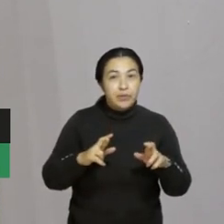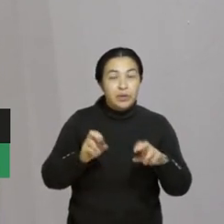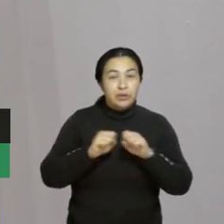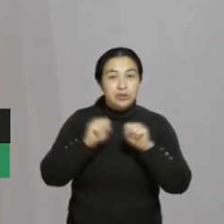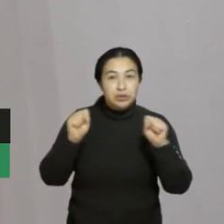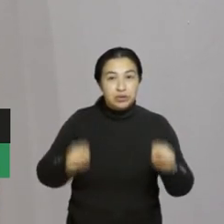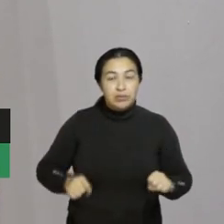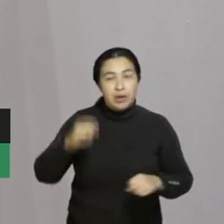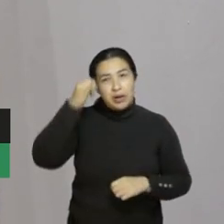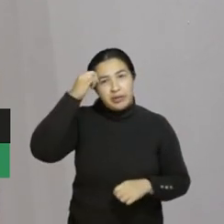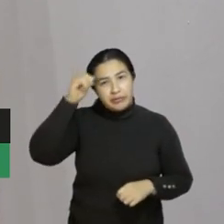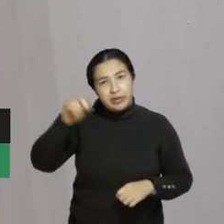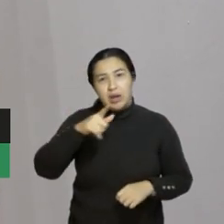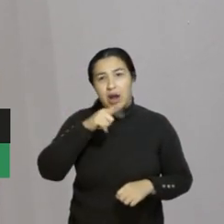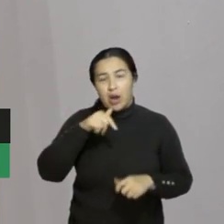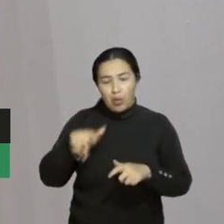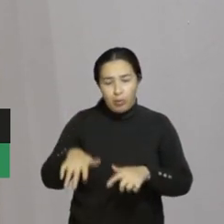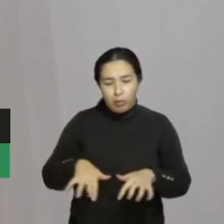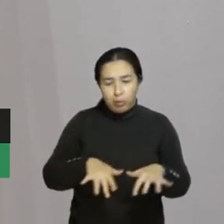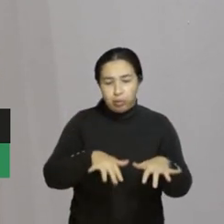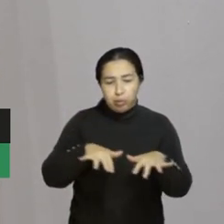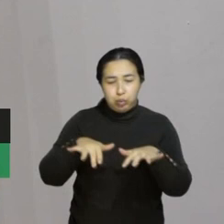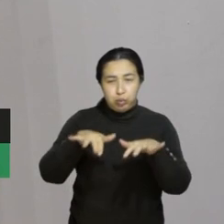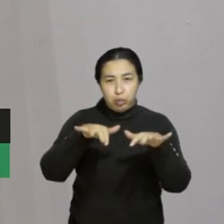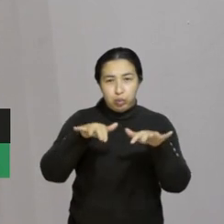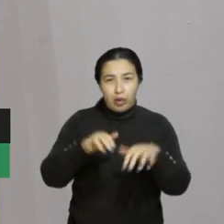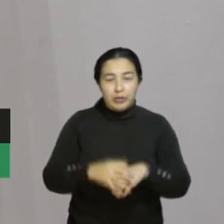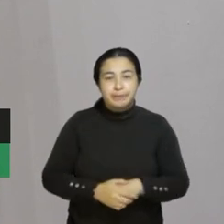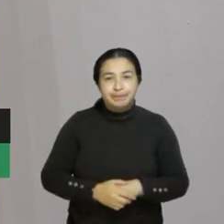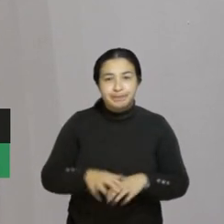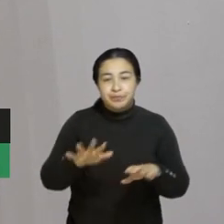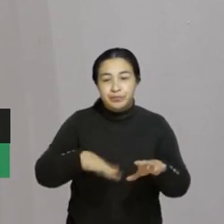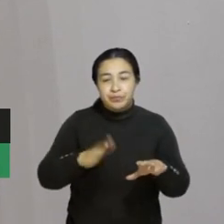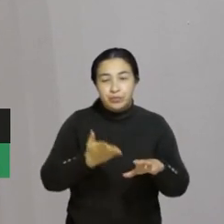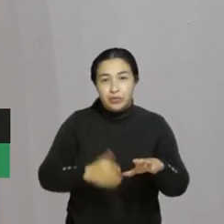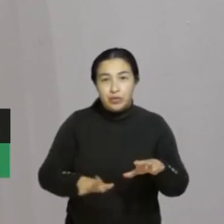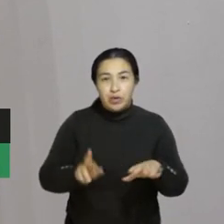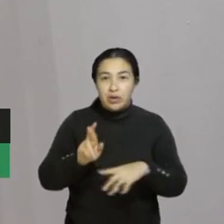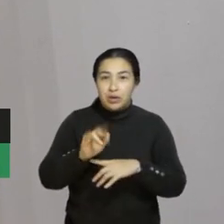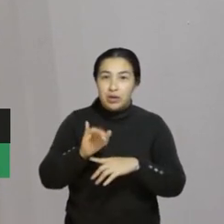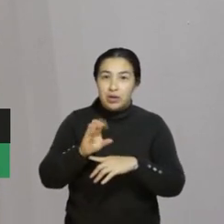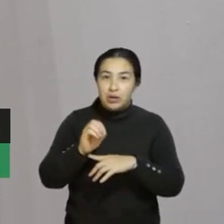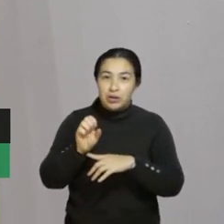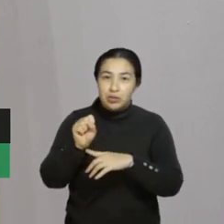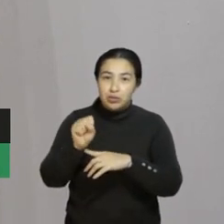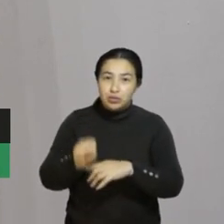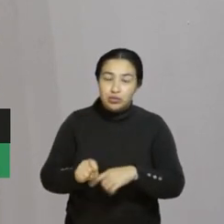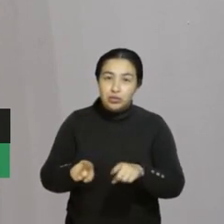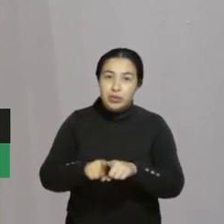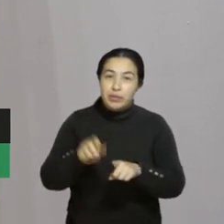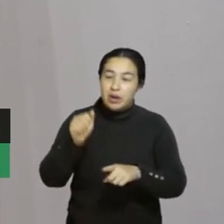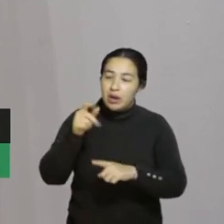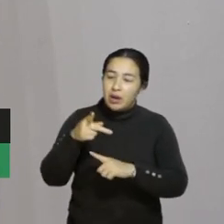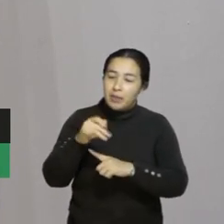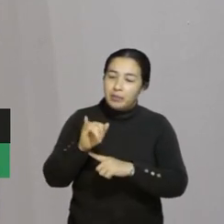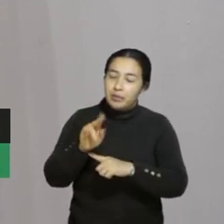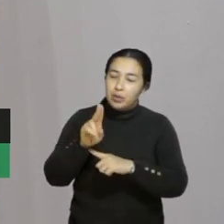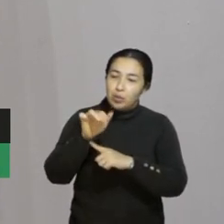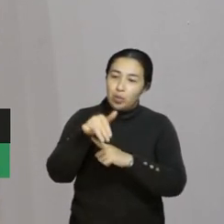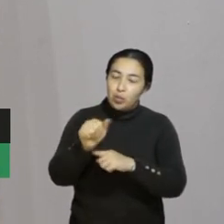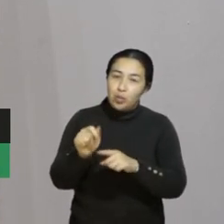cheias no nosso Vale do Itajaí, na nossa Rio do Sul, na nossa Piura, na nossa